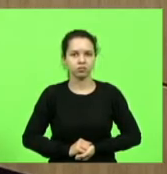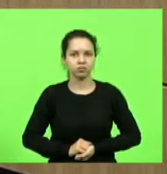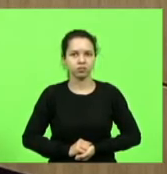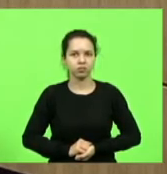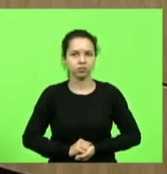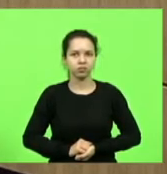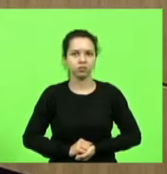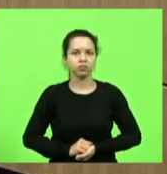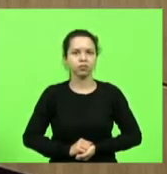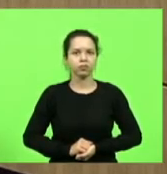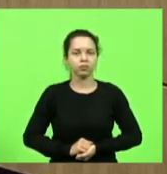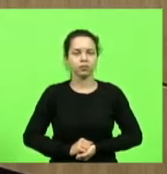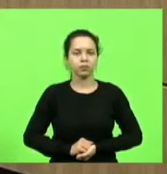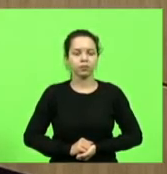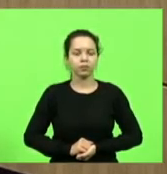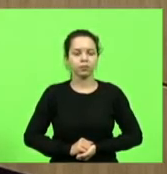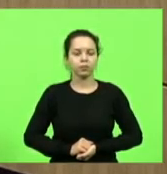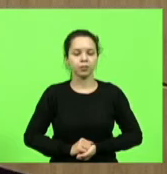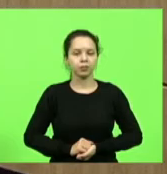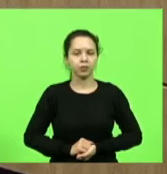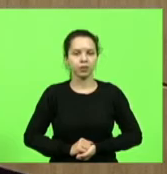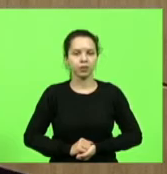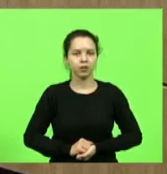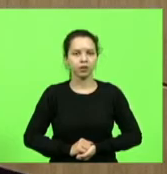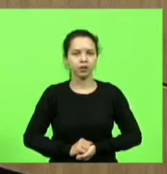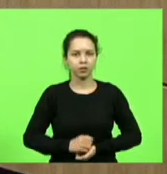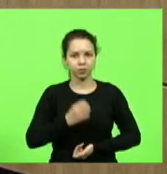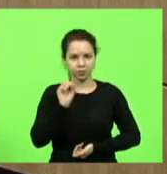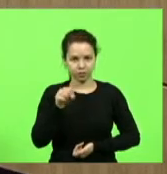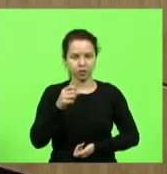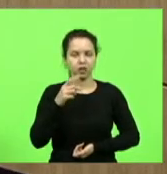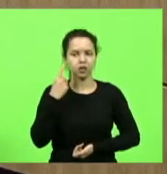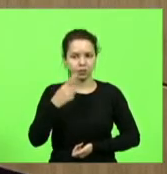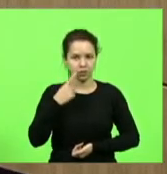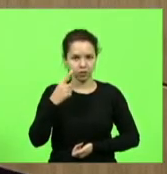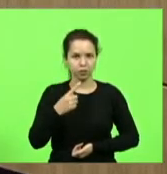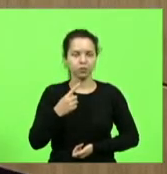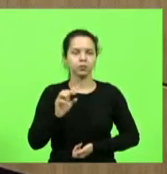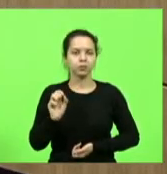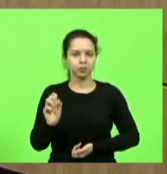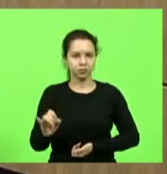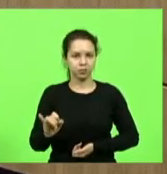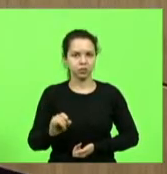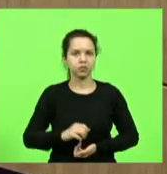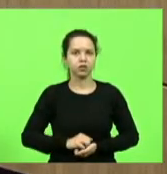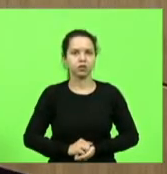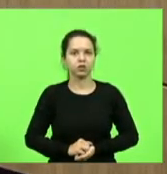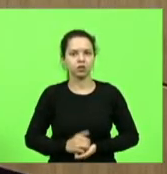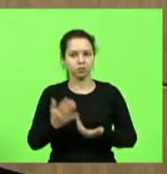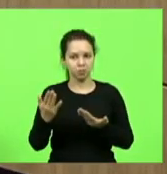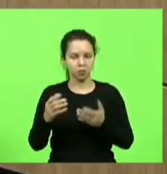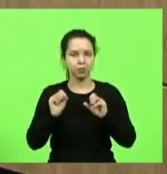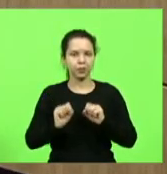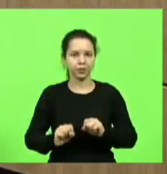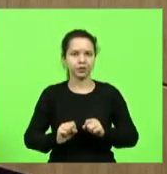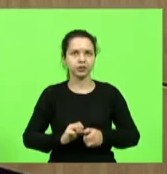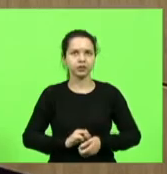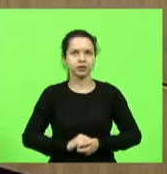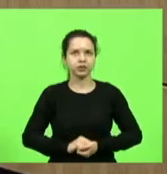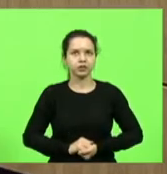Boa tarde, senhor presidente. Quero a palavra, senhor presidente. Sim, deputado, pela ordem. Vossa Excelência terá direito.